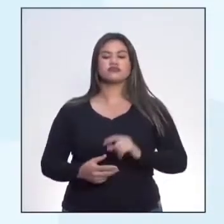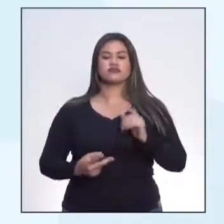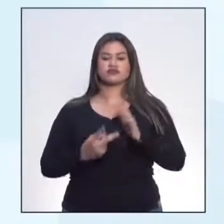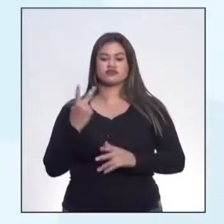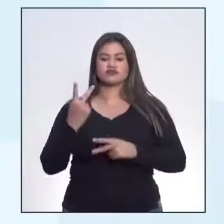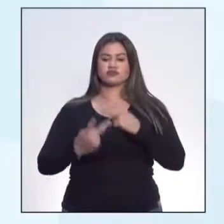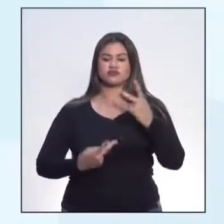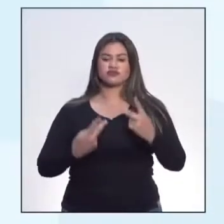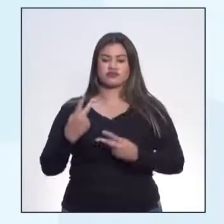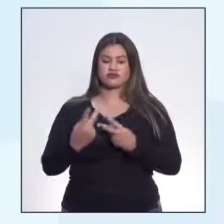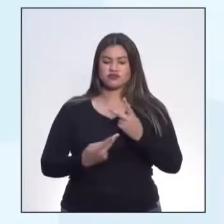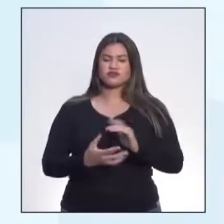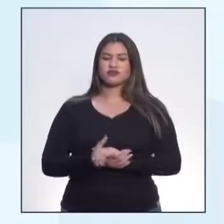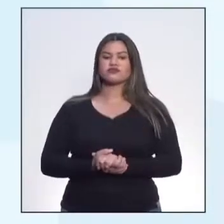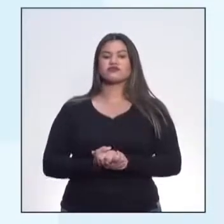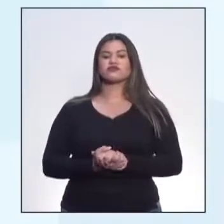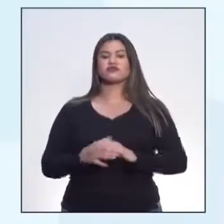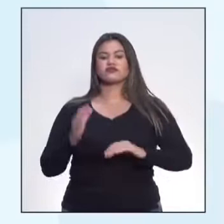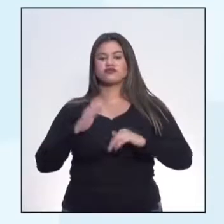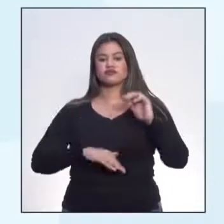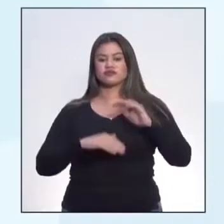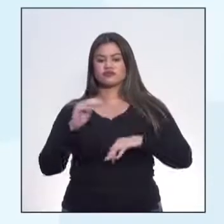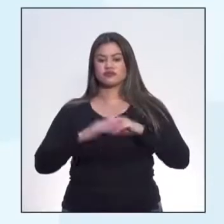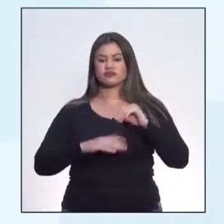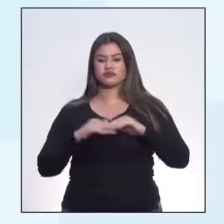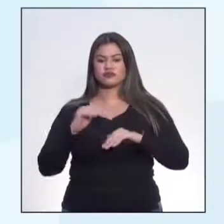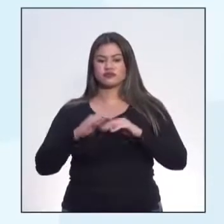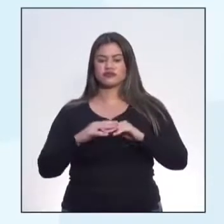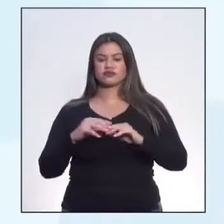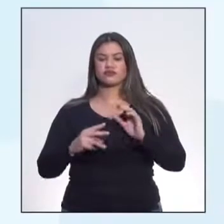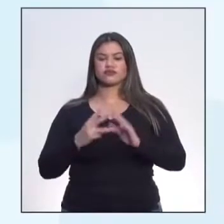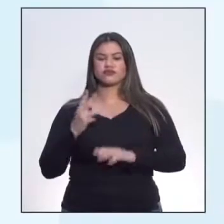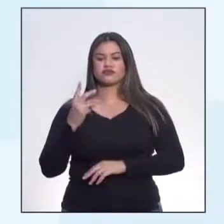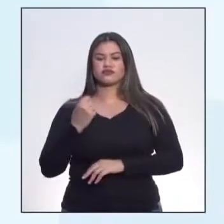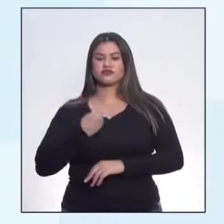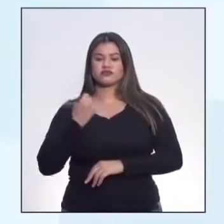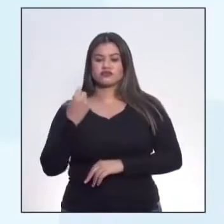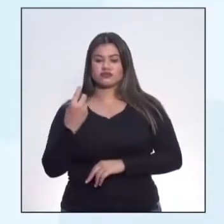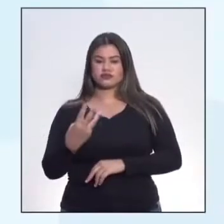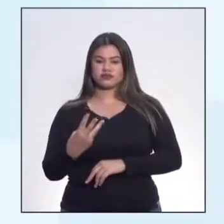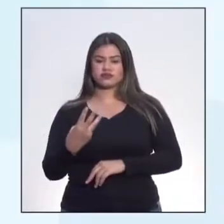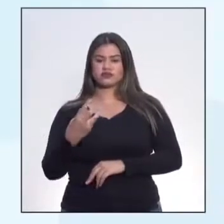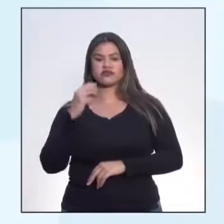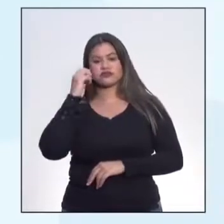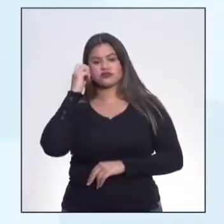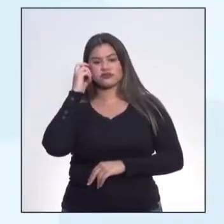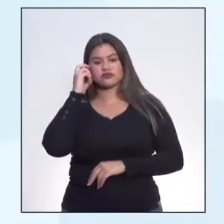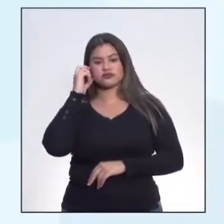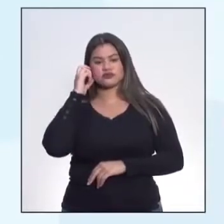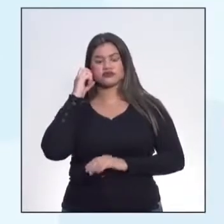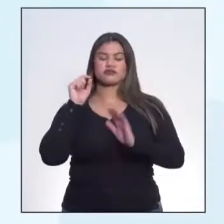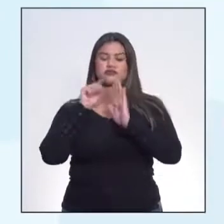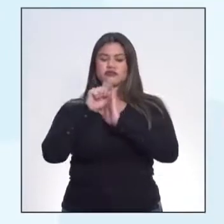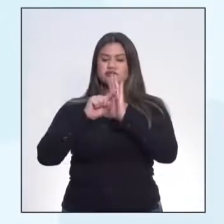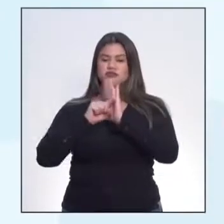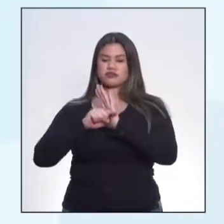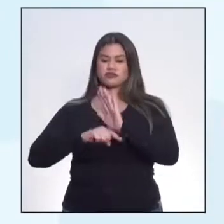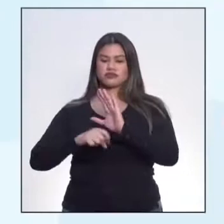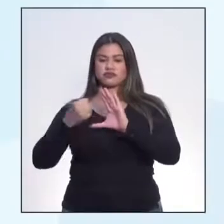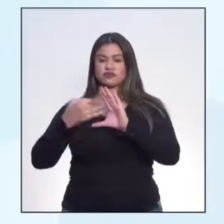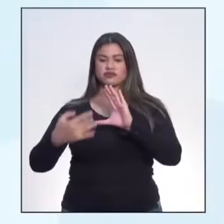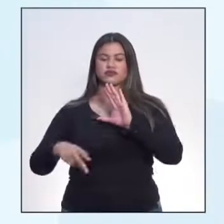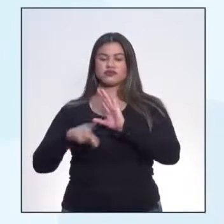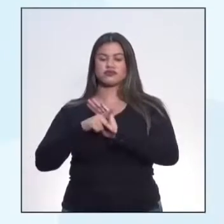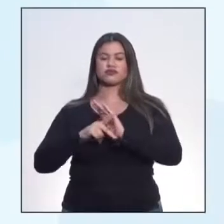A habilidade do currículo paulista é a habilidade 13, analisar as características do